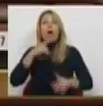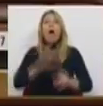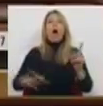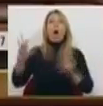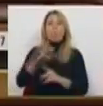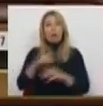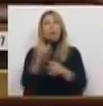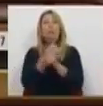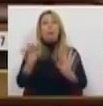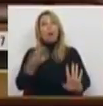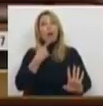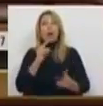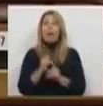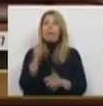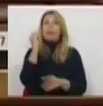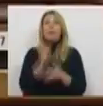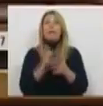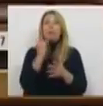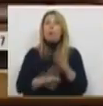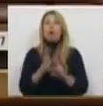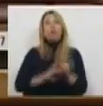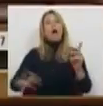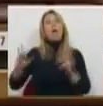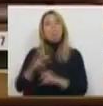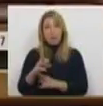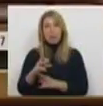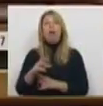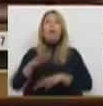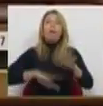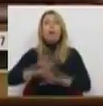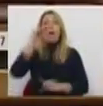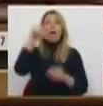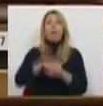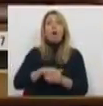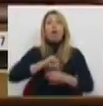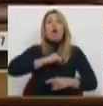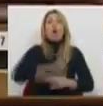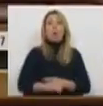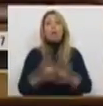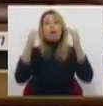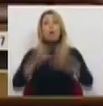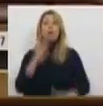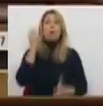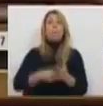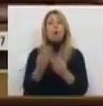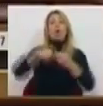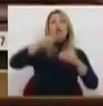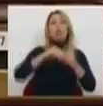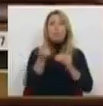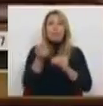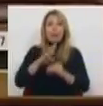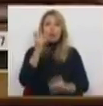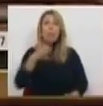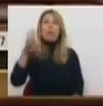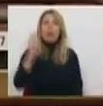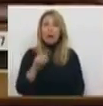à narrativa do aumento de impostos, votaram contra a redução de impostos da sobretaxa de IRS. A eliminação da